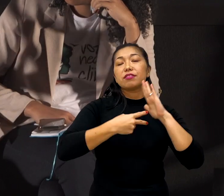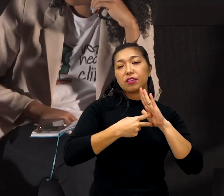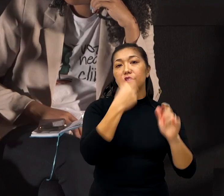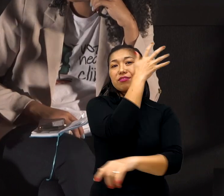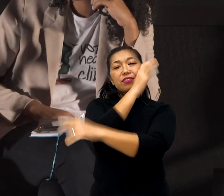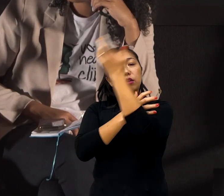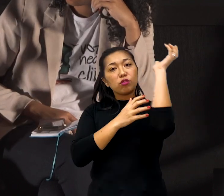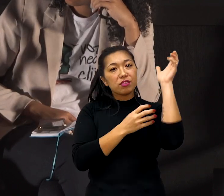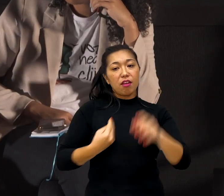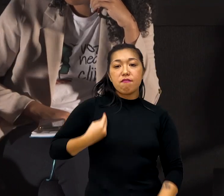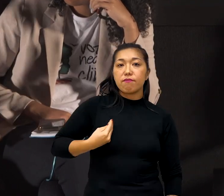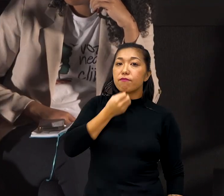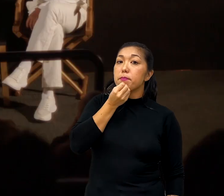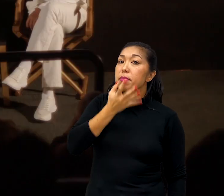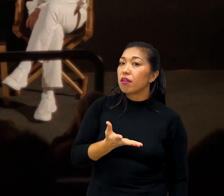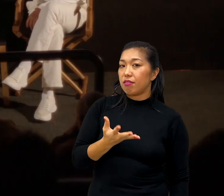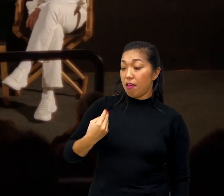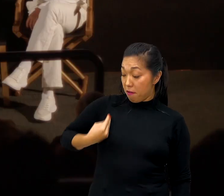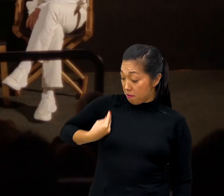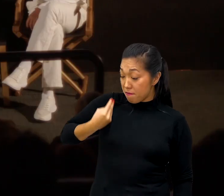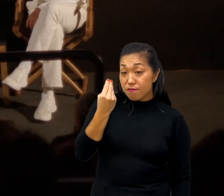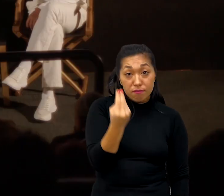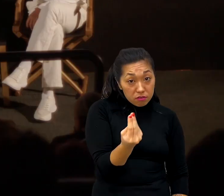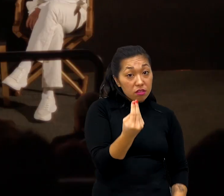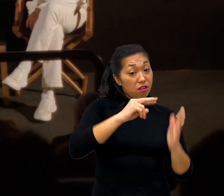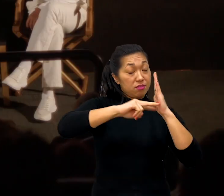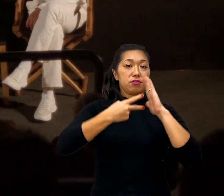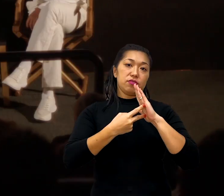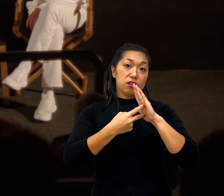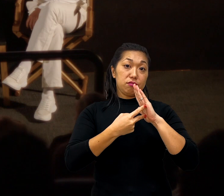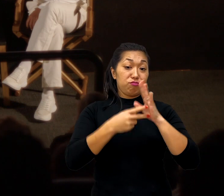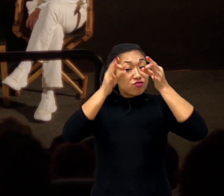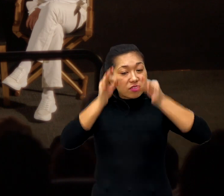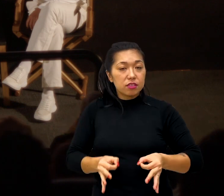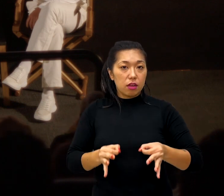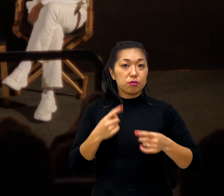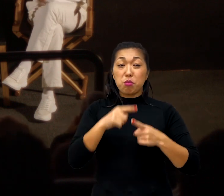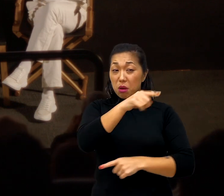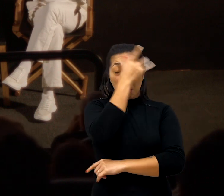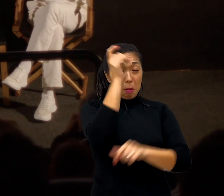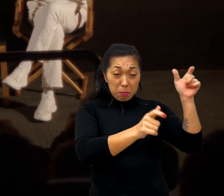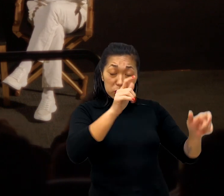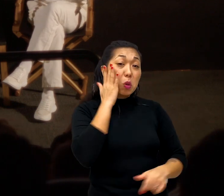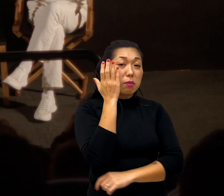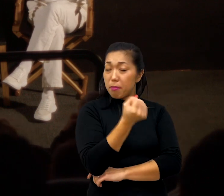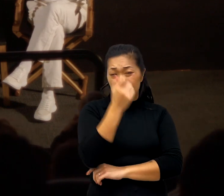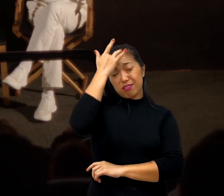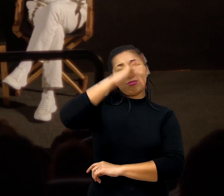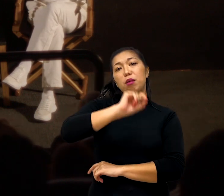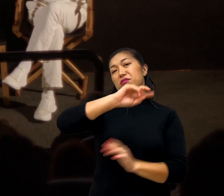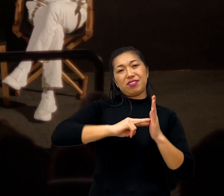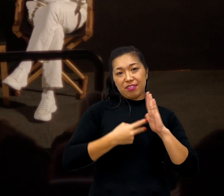bem viver, o que é vida, o que é dignidade, porque quem não sabe são eles. Porque se a gente pisar agora na aldeia